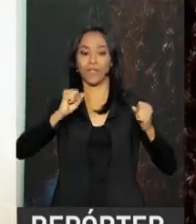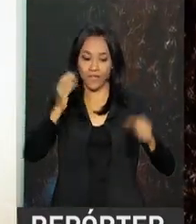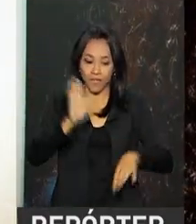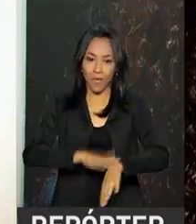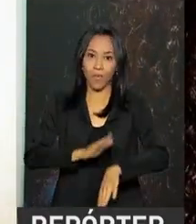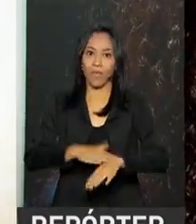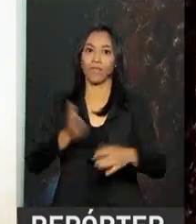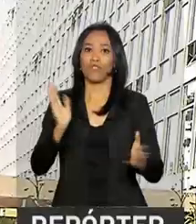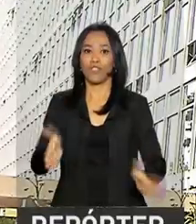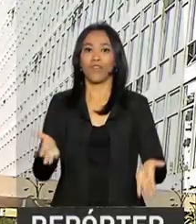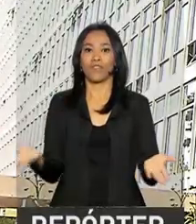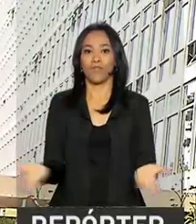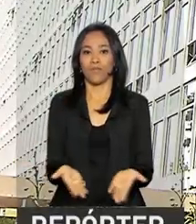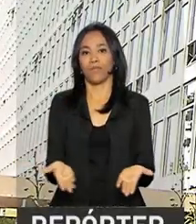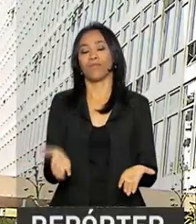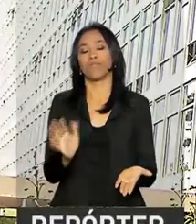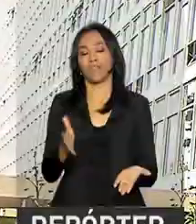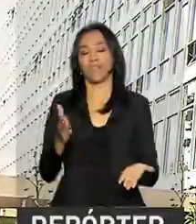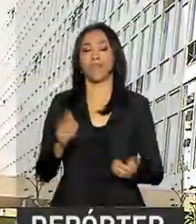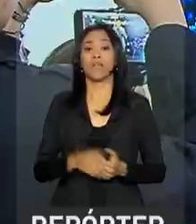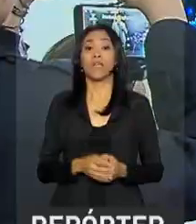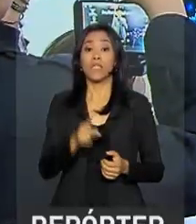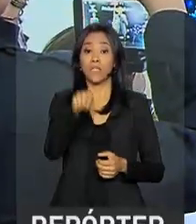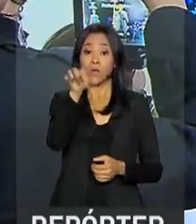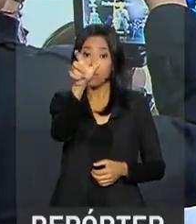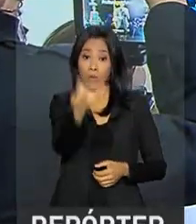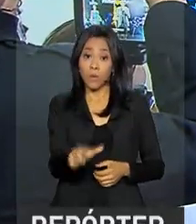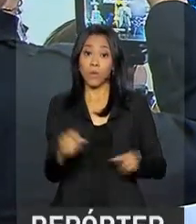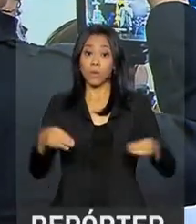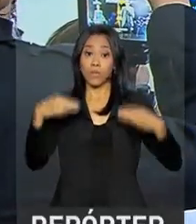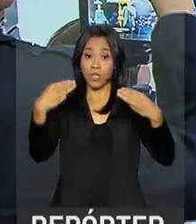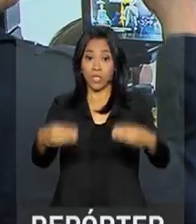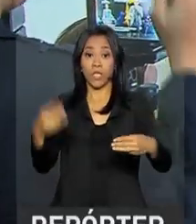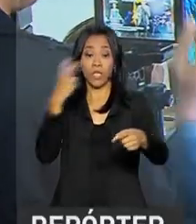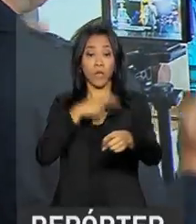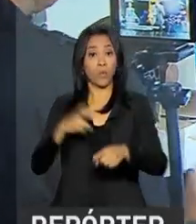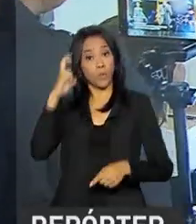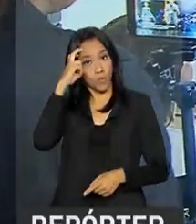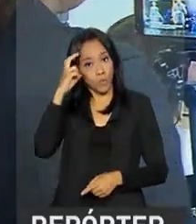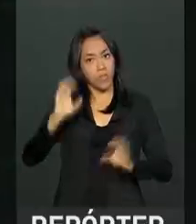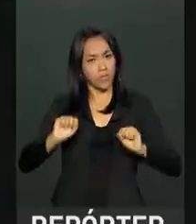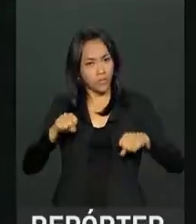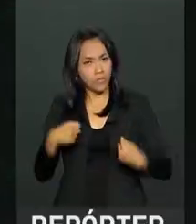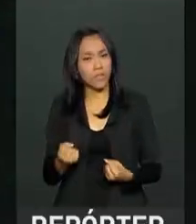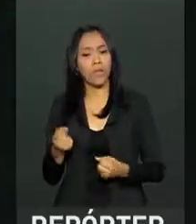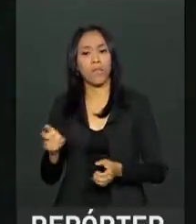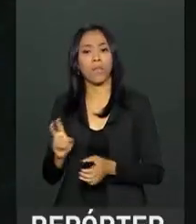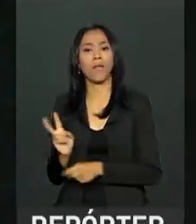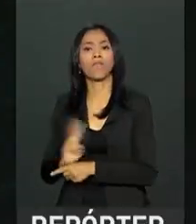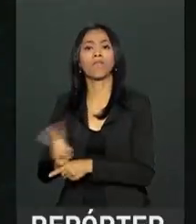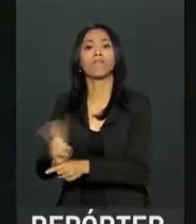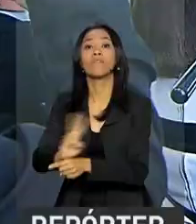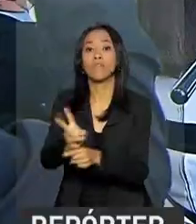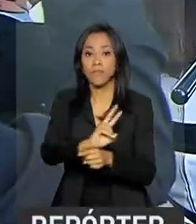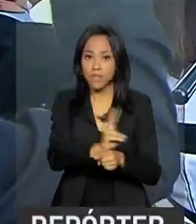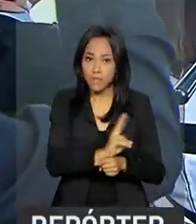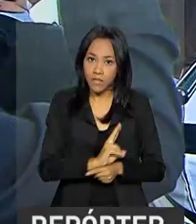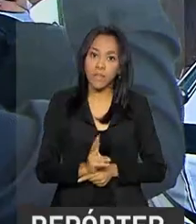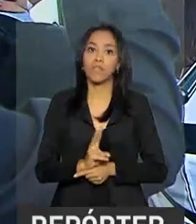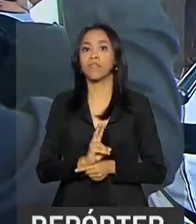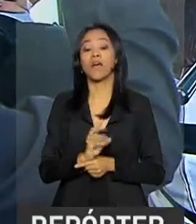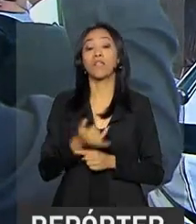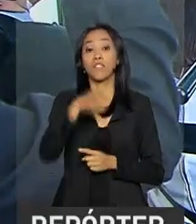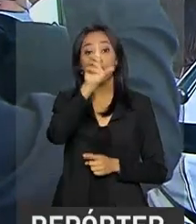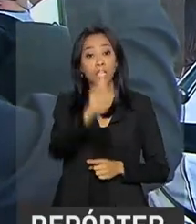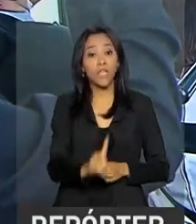hora. O Ministério da Cultura deve agora centrar esforços para fiscalizar a distribuição de direitos autorais em